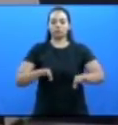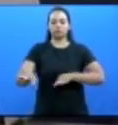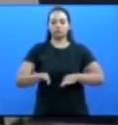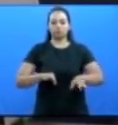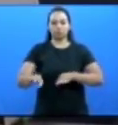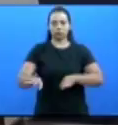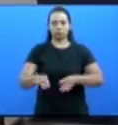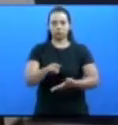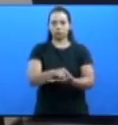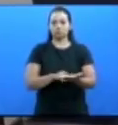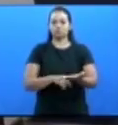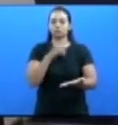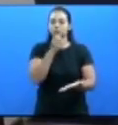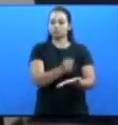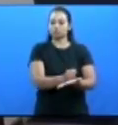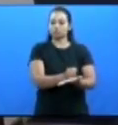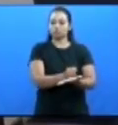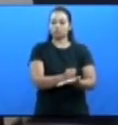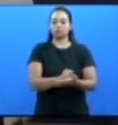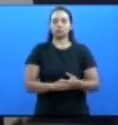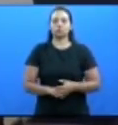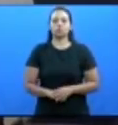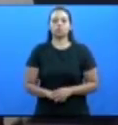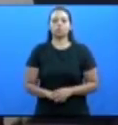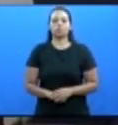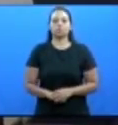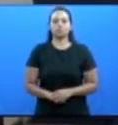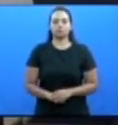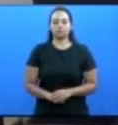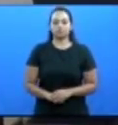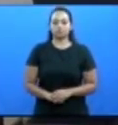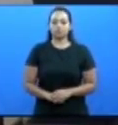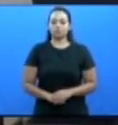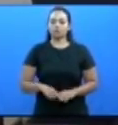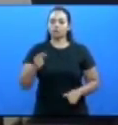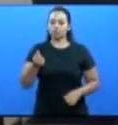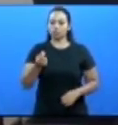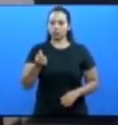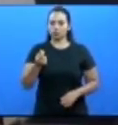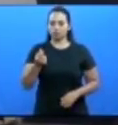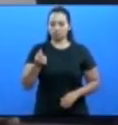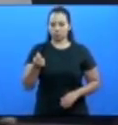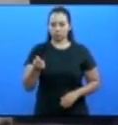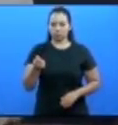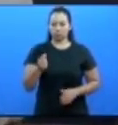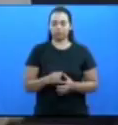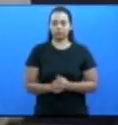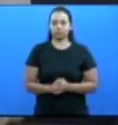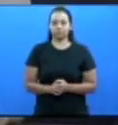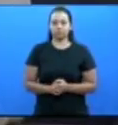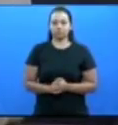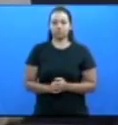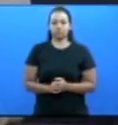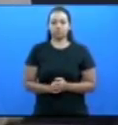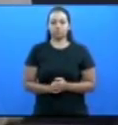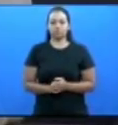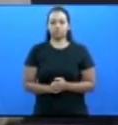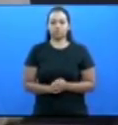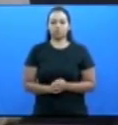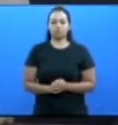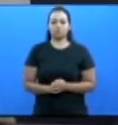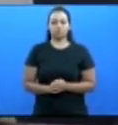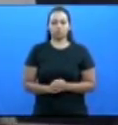estima a receita e fixa, que estima a receita e fixa despesas do município para o próximo